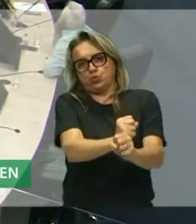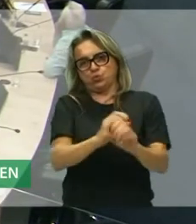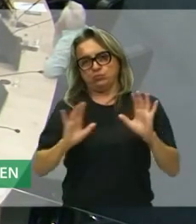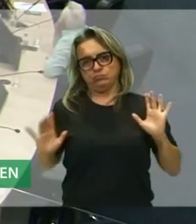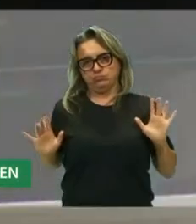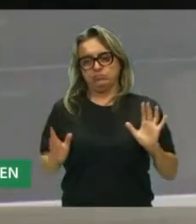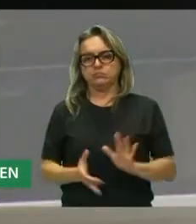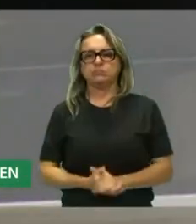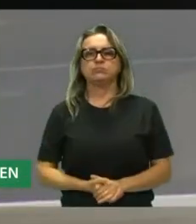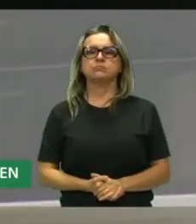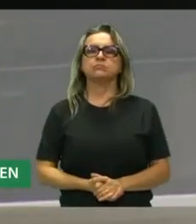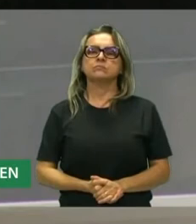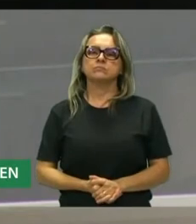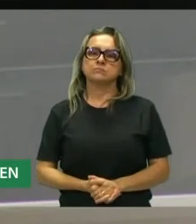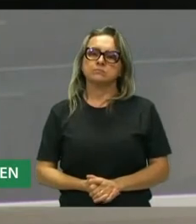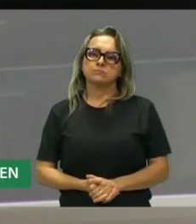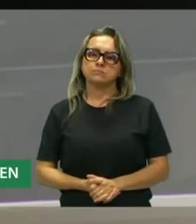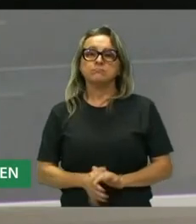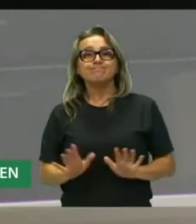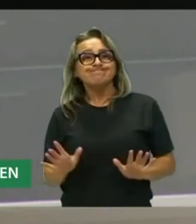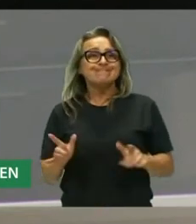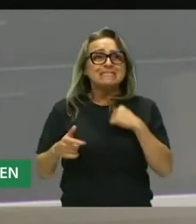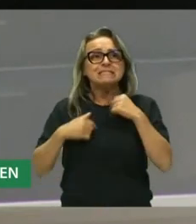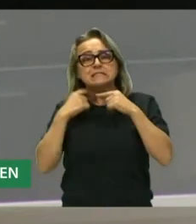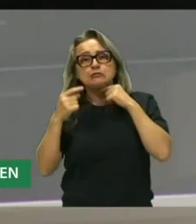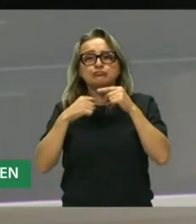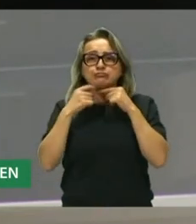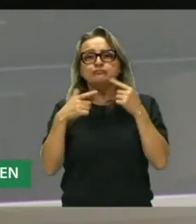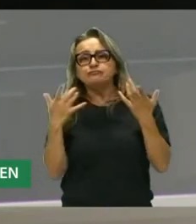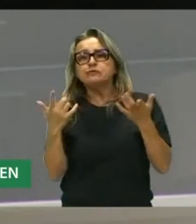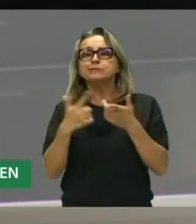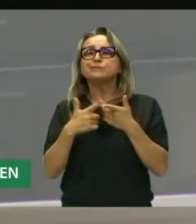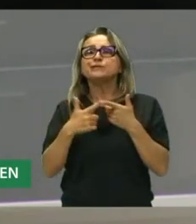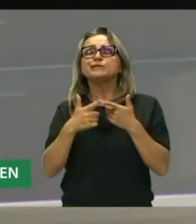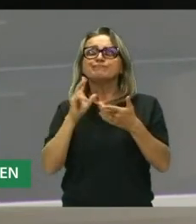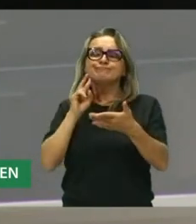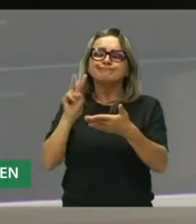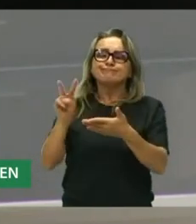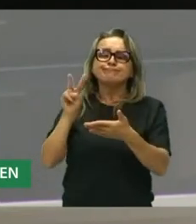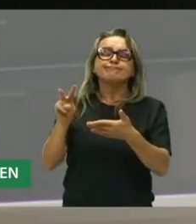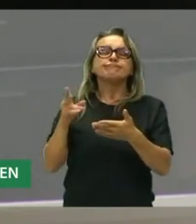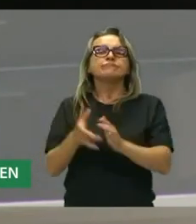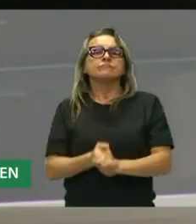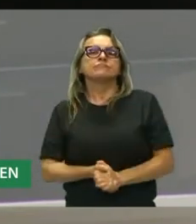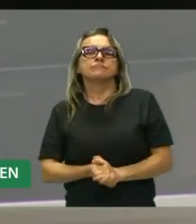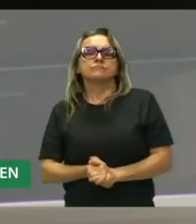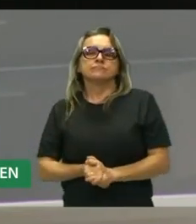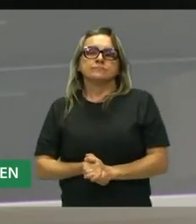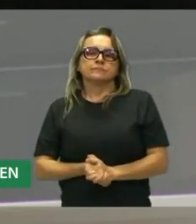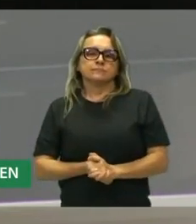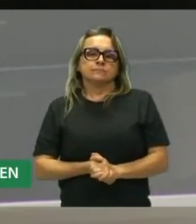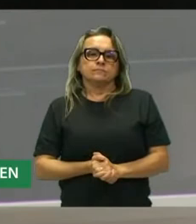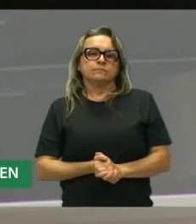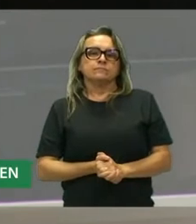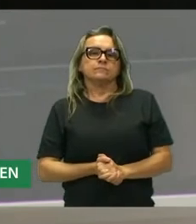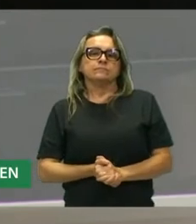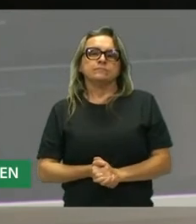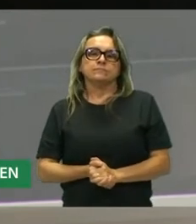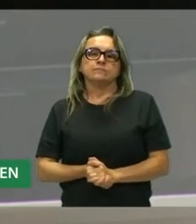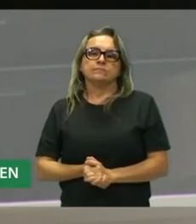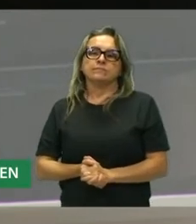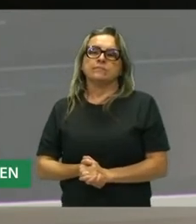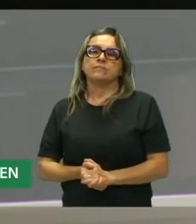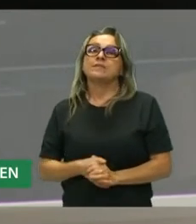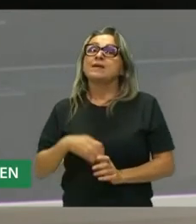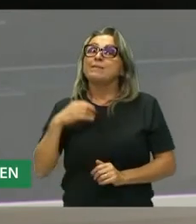É que era assim mesmo minha dúvida, porque a gente fica vendo, e que é importante até esse outro valor que não está também